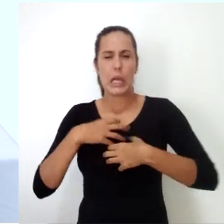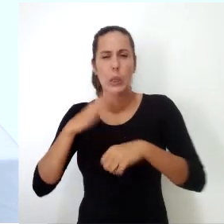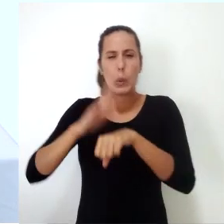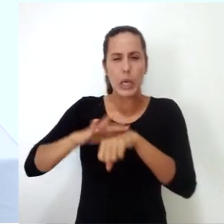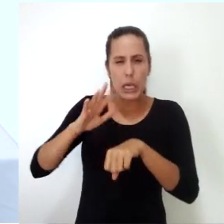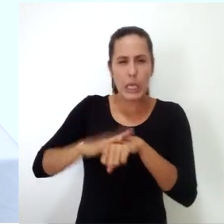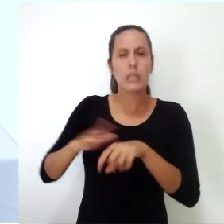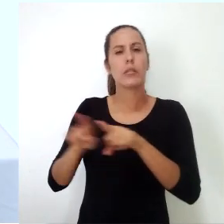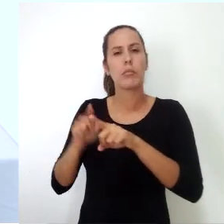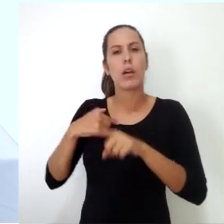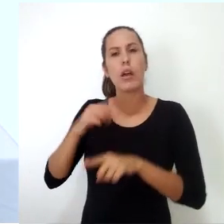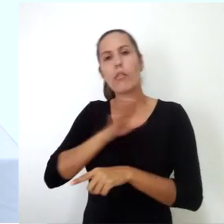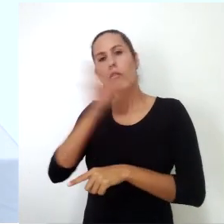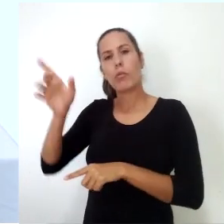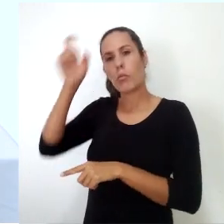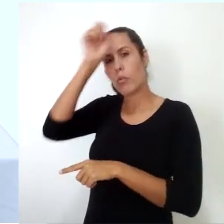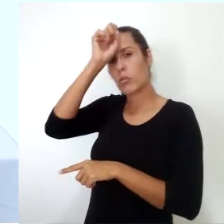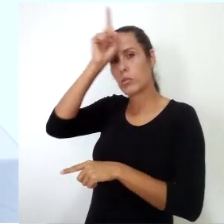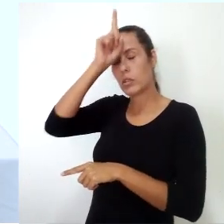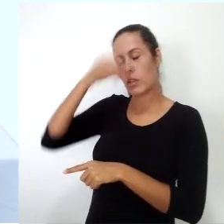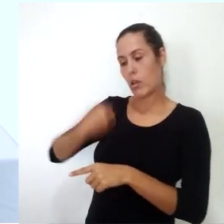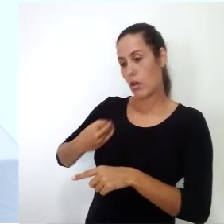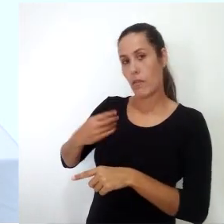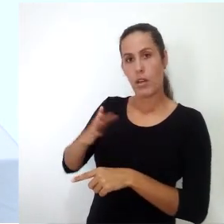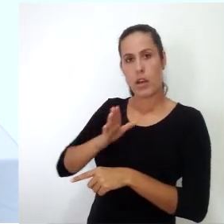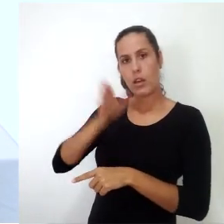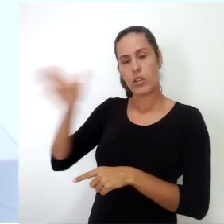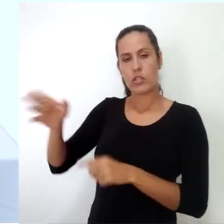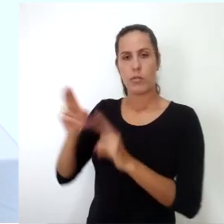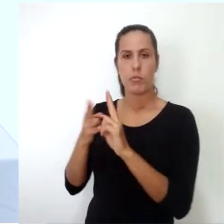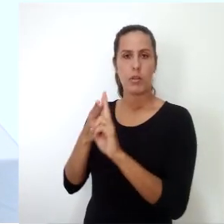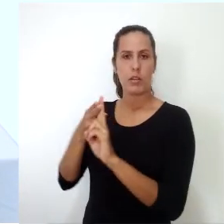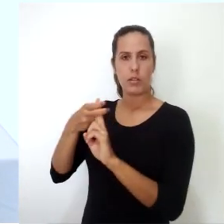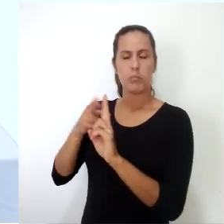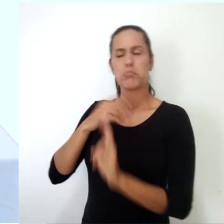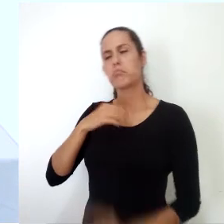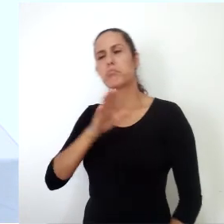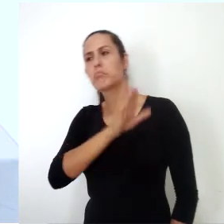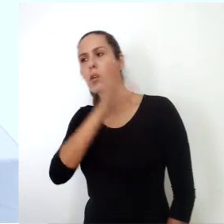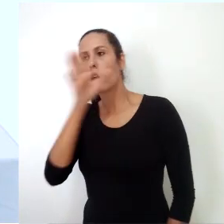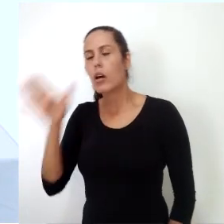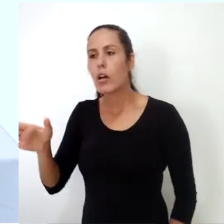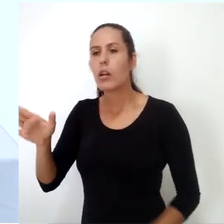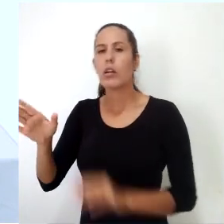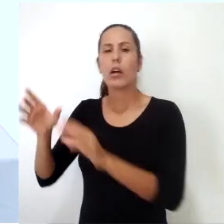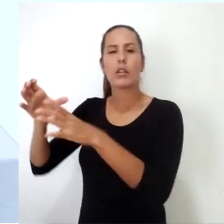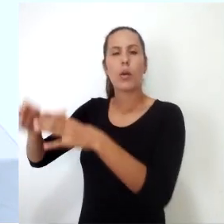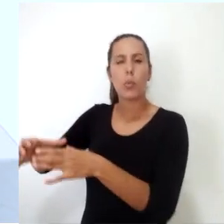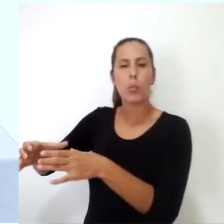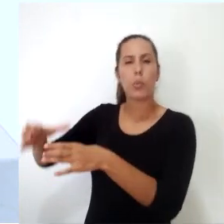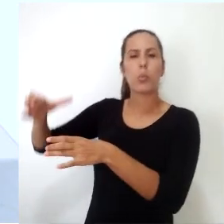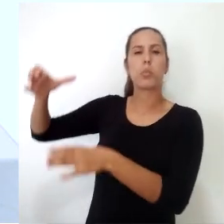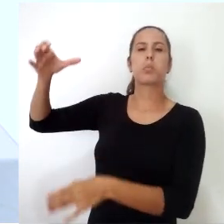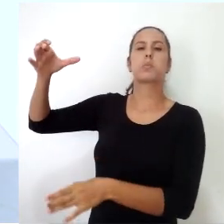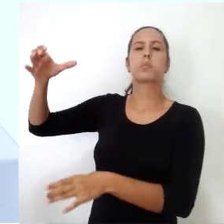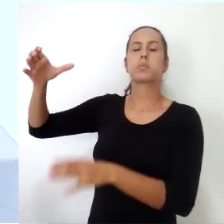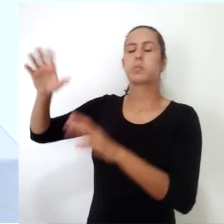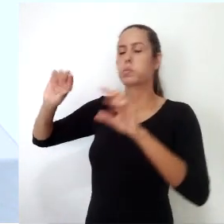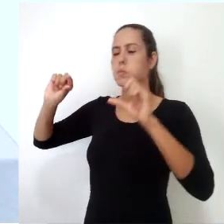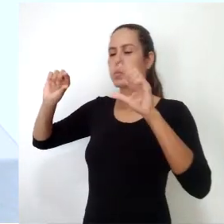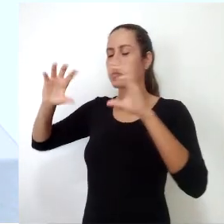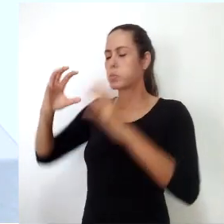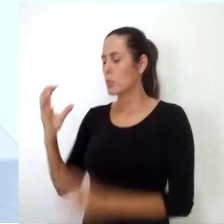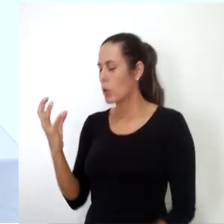os hospitais. Aqui no caso de Pernambuco, a gente vai para a UPA e você acaba, de